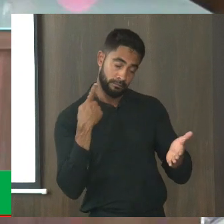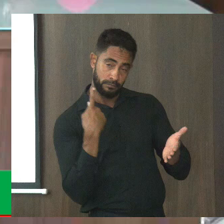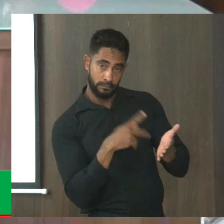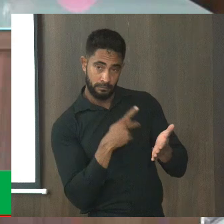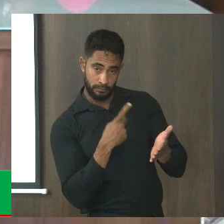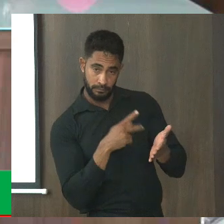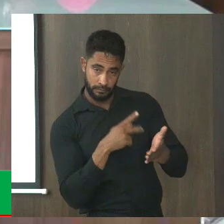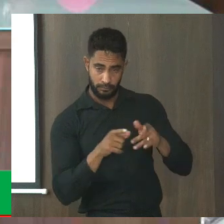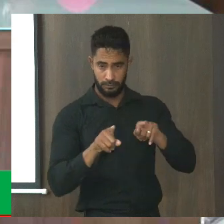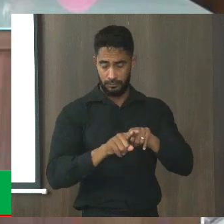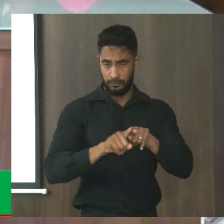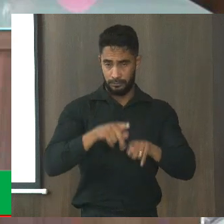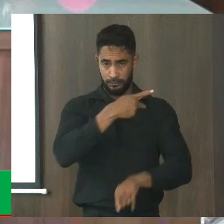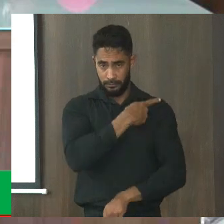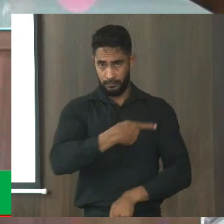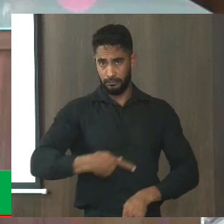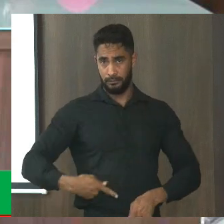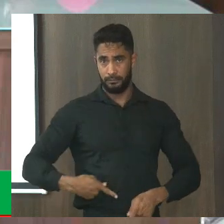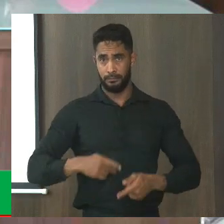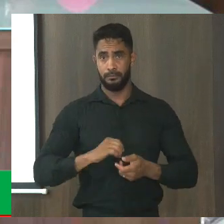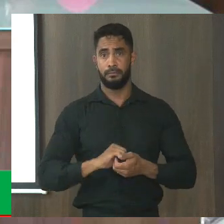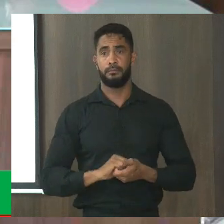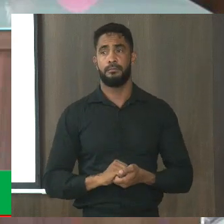vai assinada por mim e pelo senhor presidente.